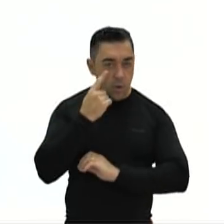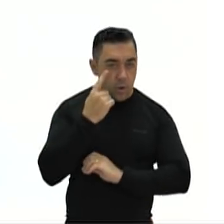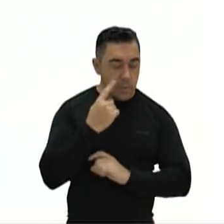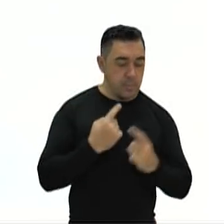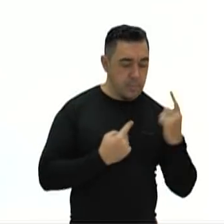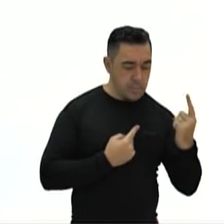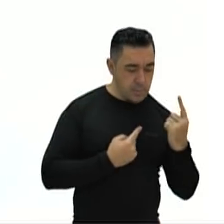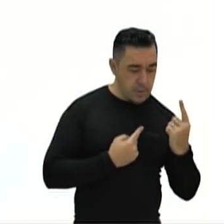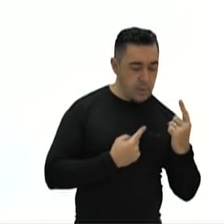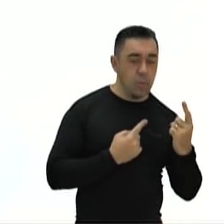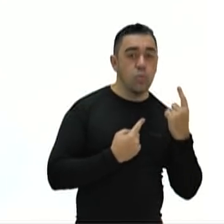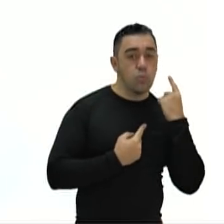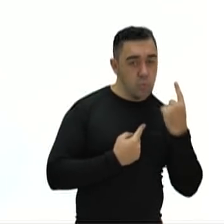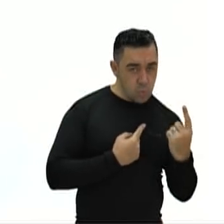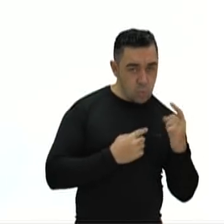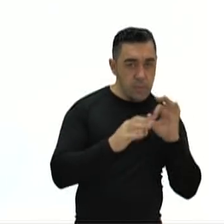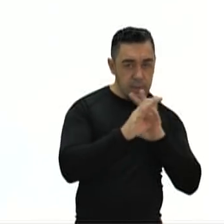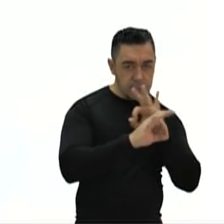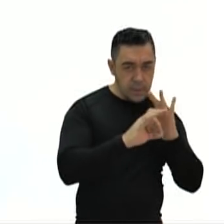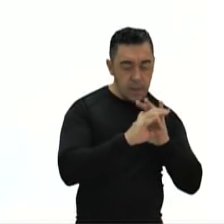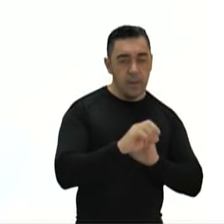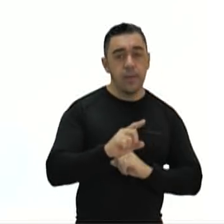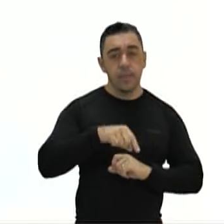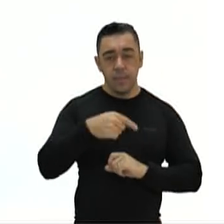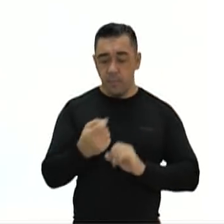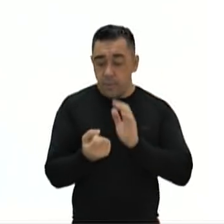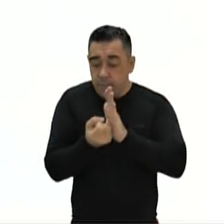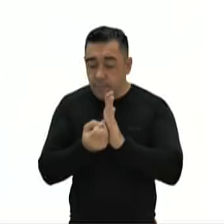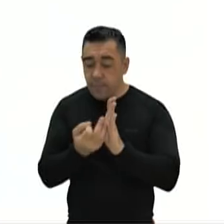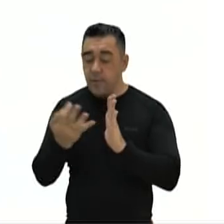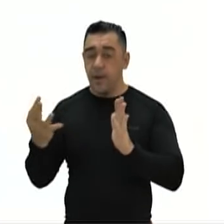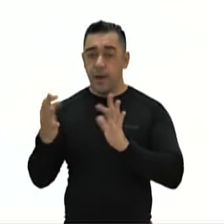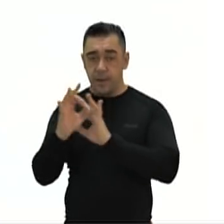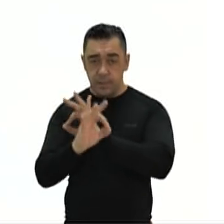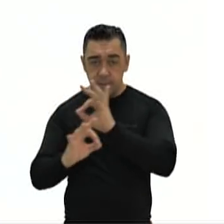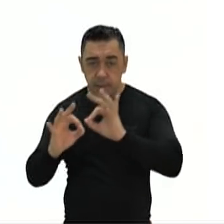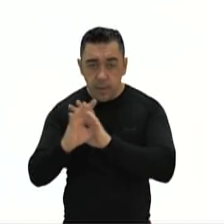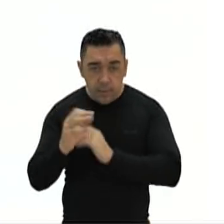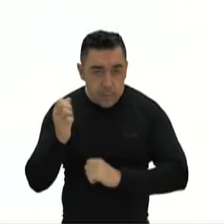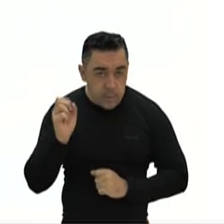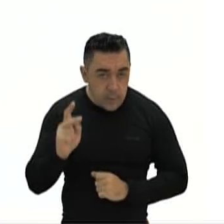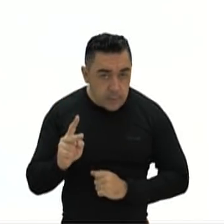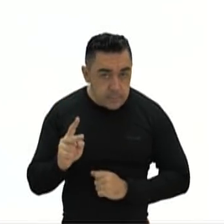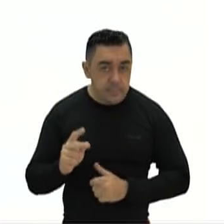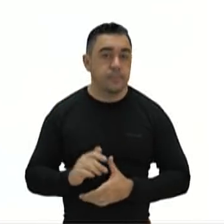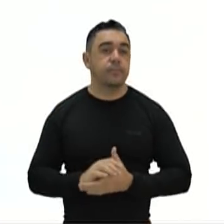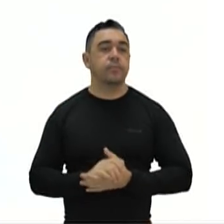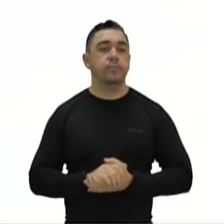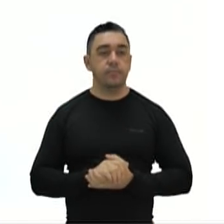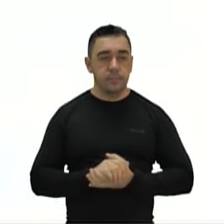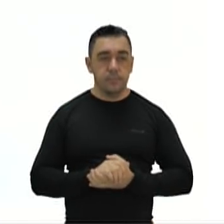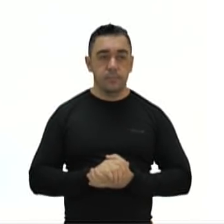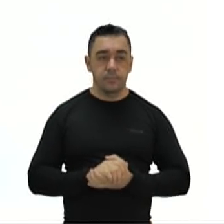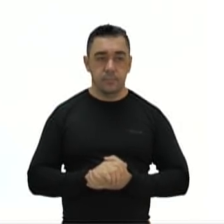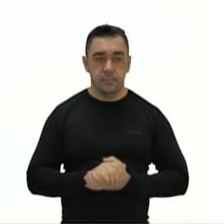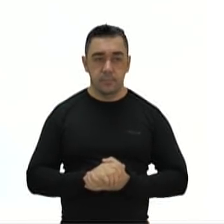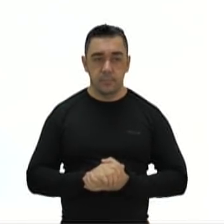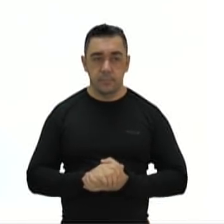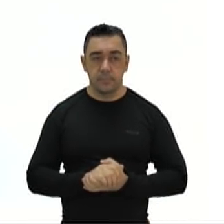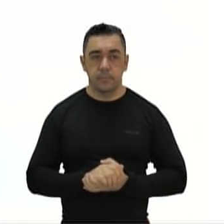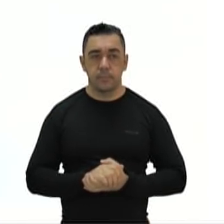respectivamente, ou seja, o primeiro vai representar o unicelular, o segundo